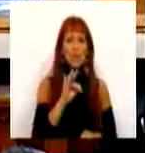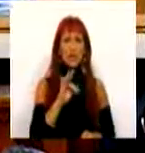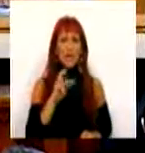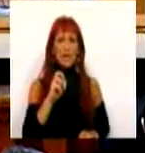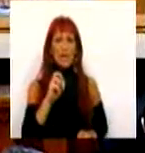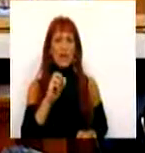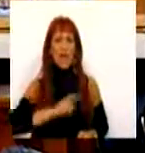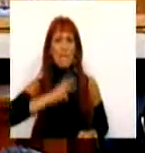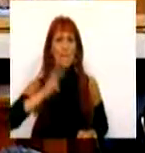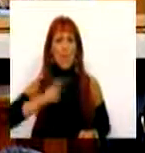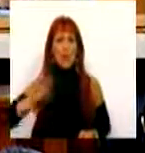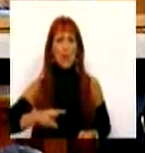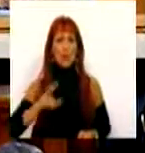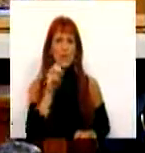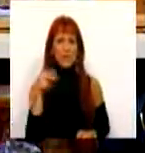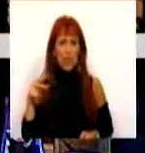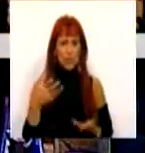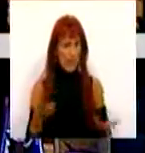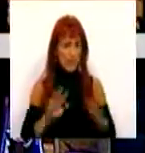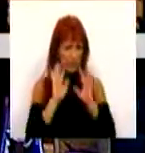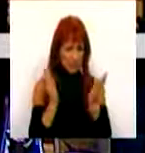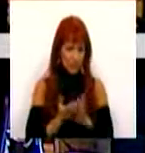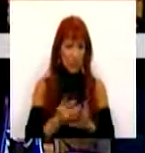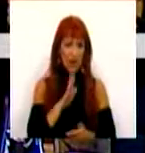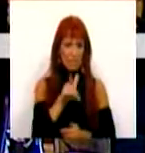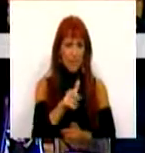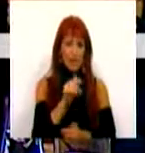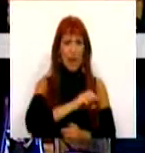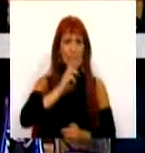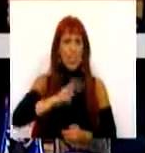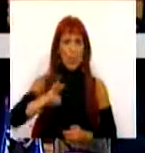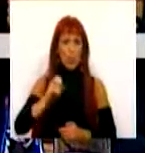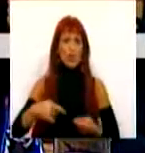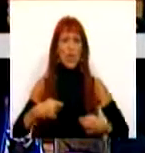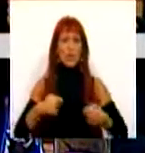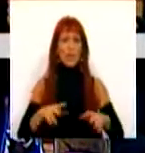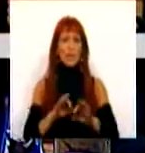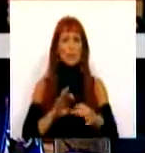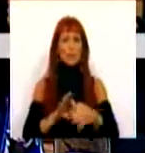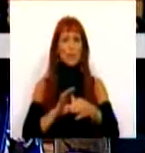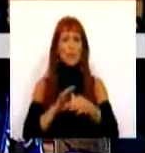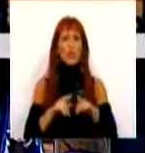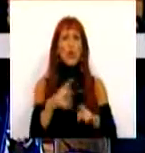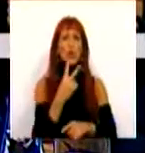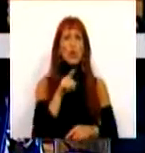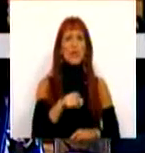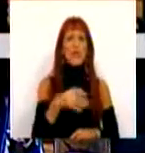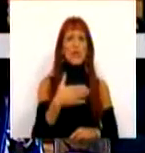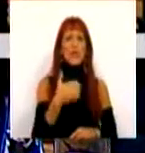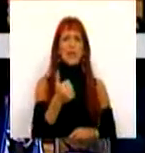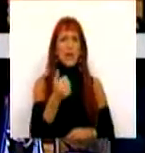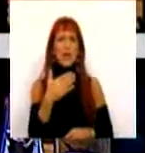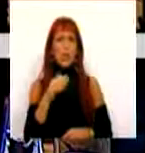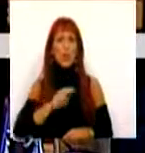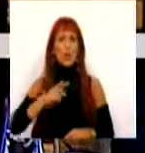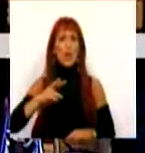1.743 milhões de euros. Mil milhões de euros. A despesa total consolidada é 2.151 milhões de